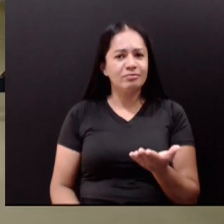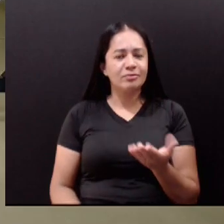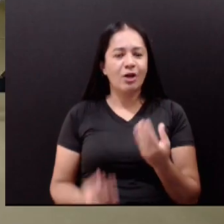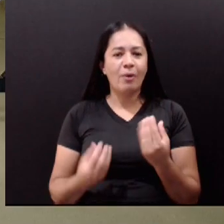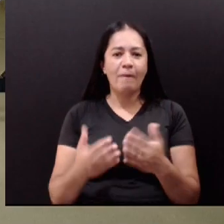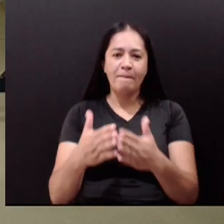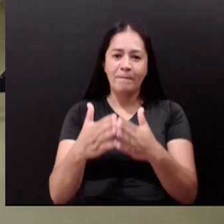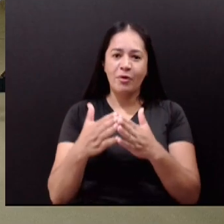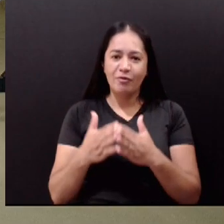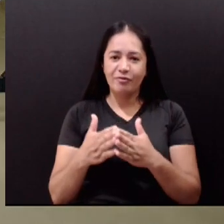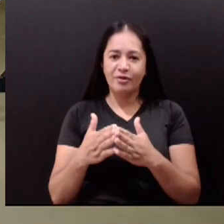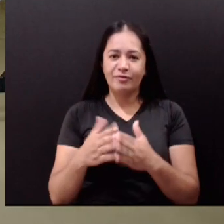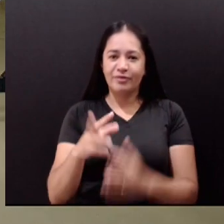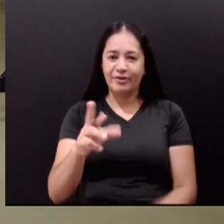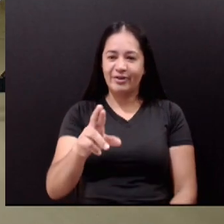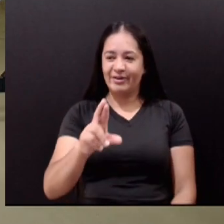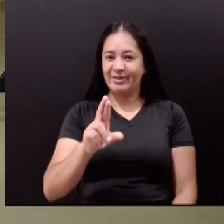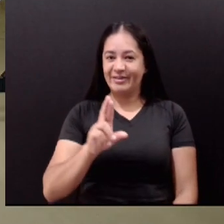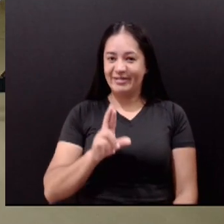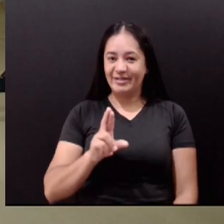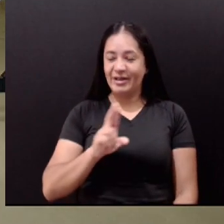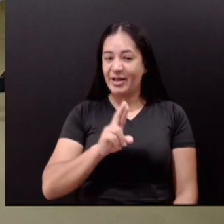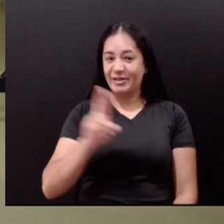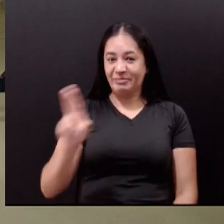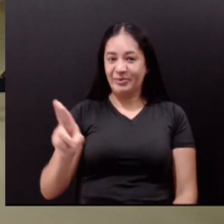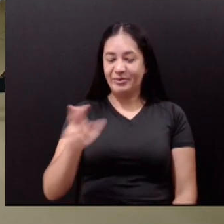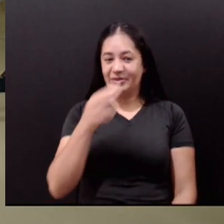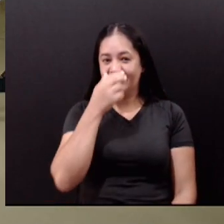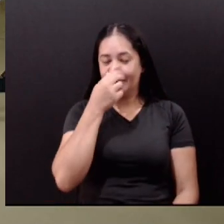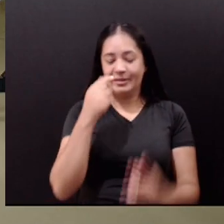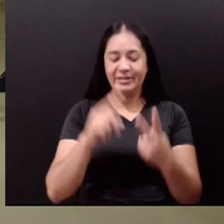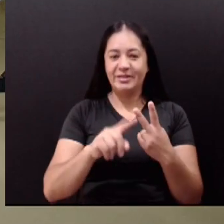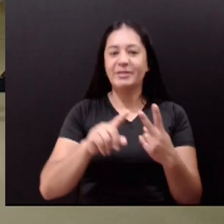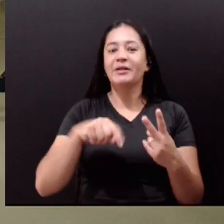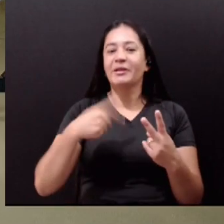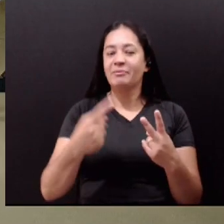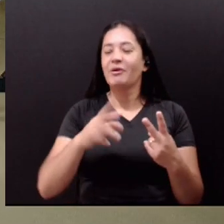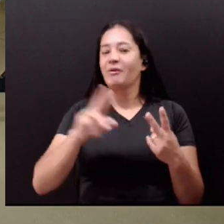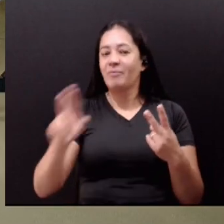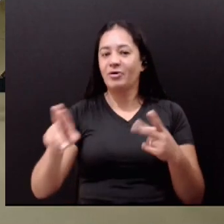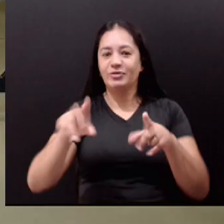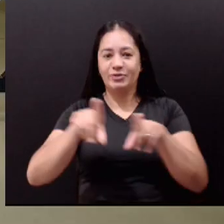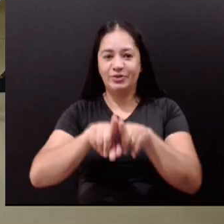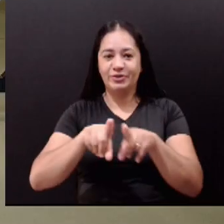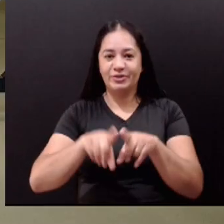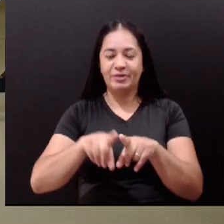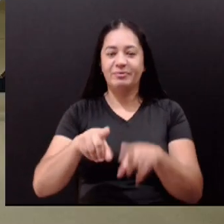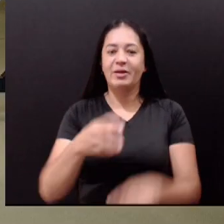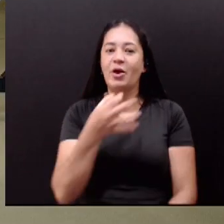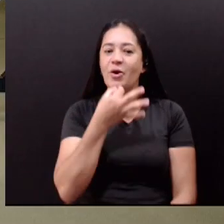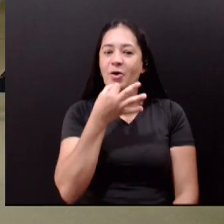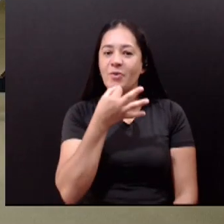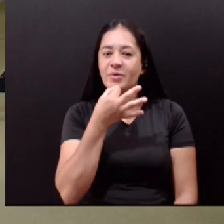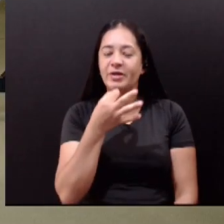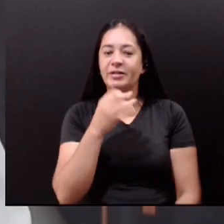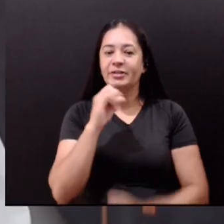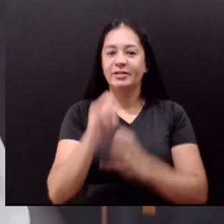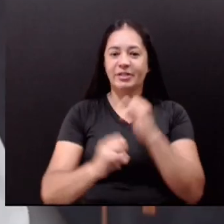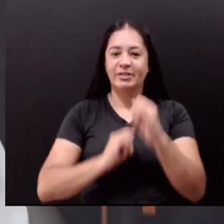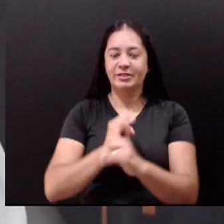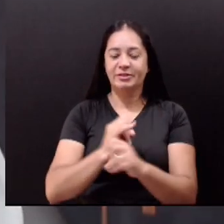responde a Érica e depois aí doutor Rodrigo fala sobre esse achismo que a internet é terra sem lei. Vamos lá.